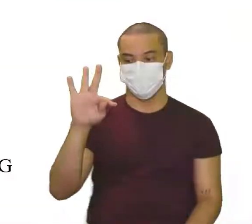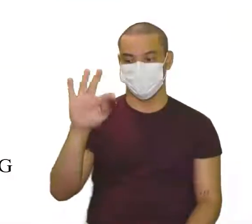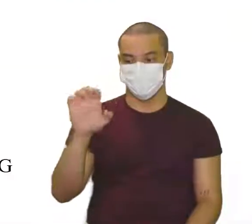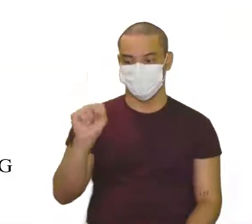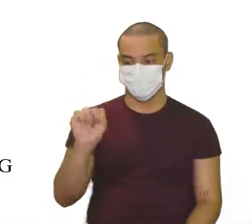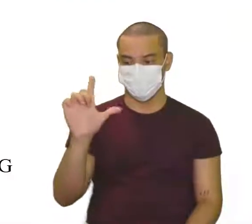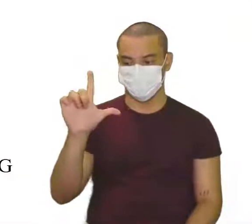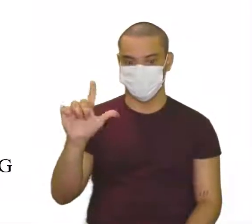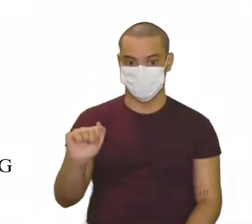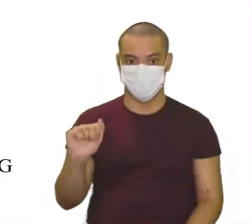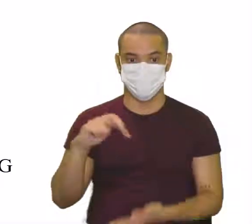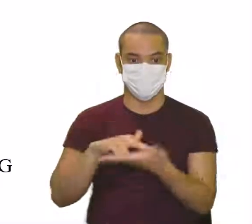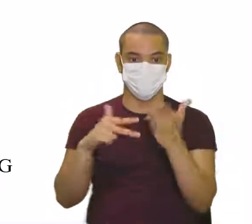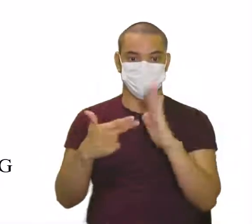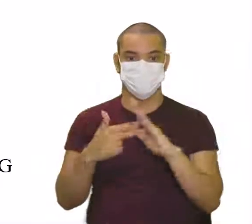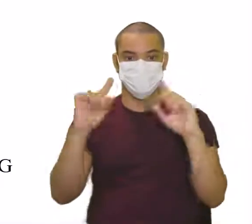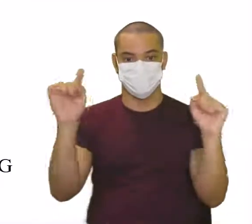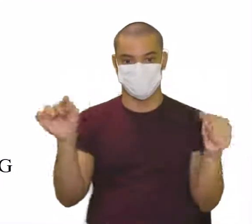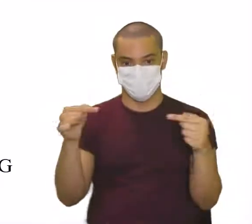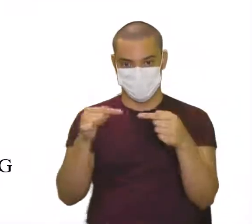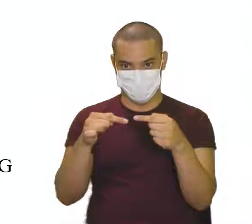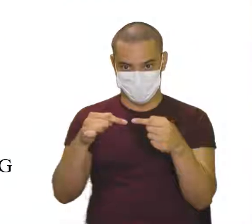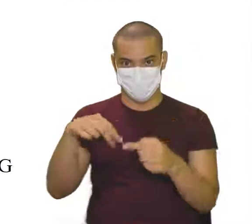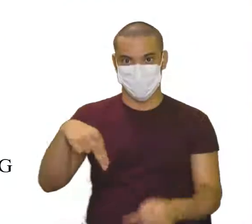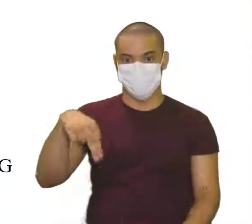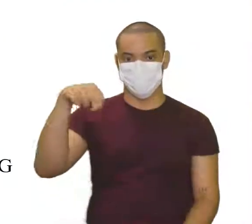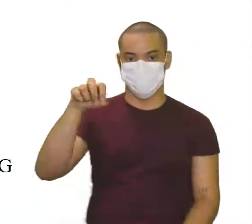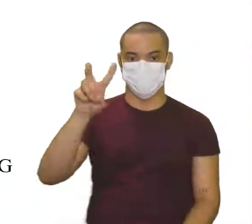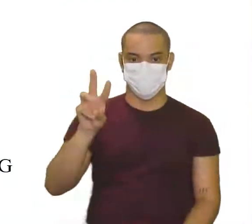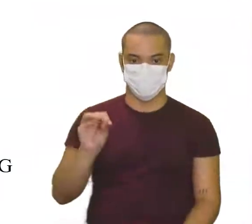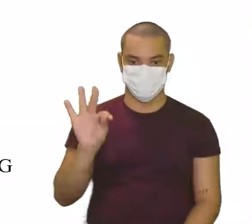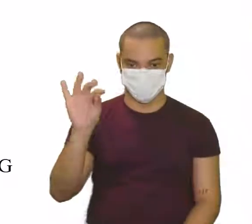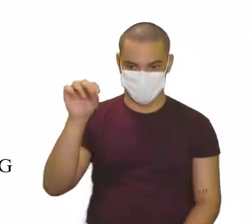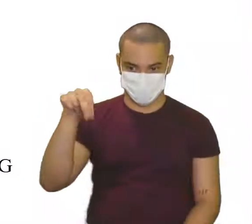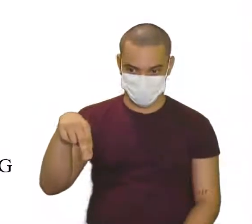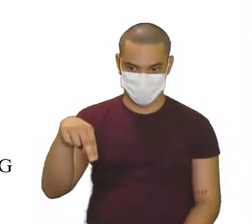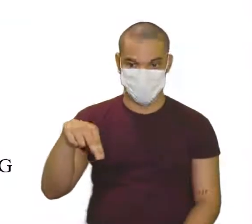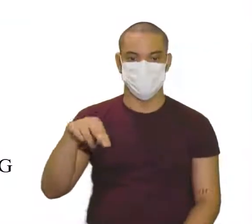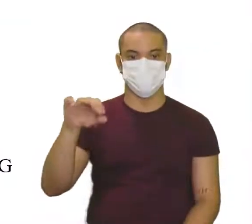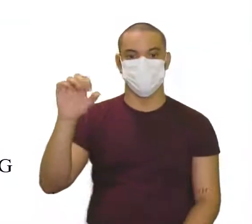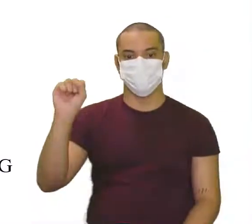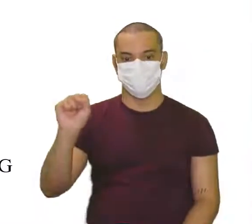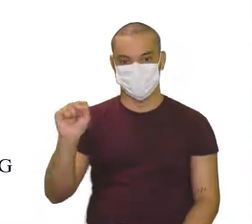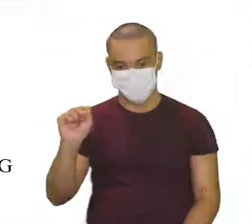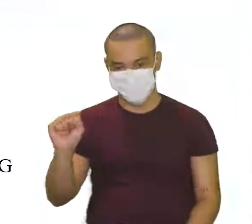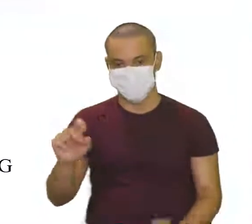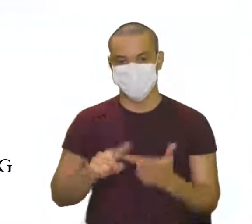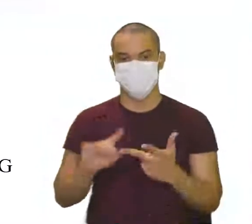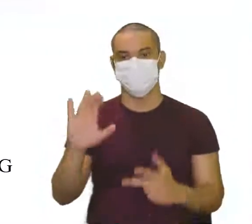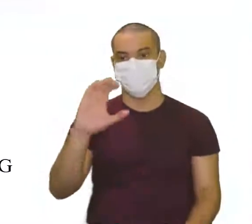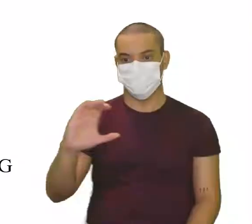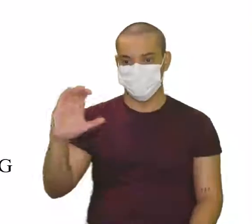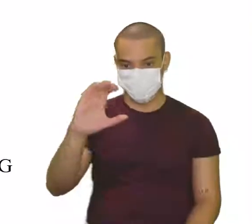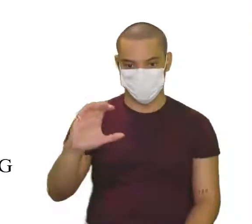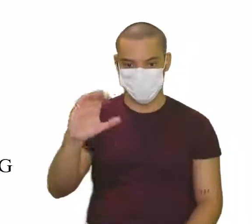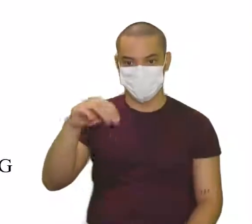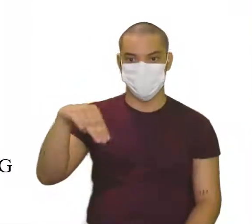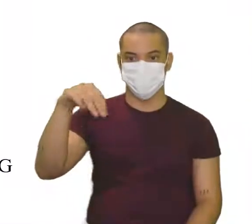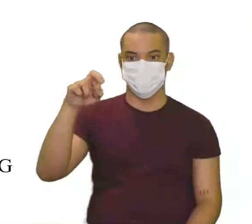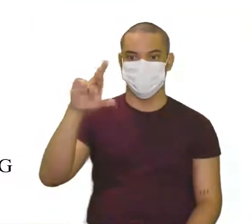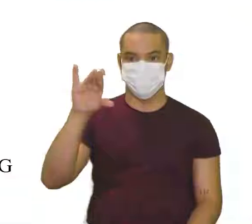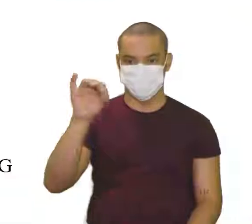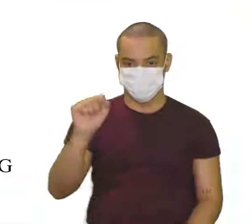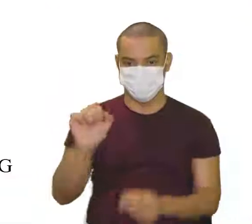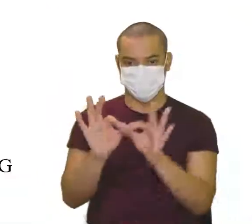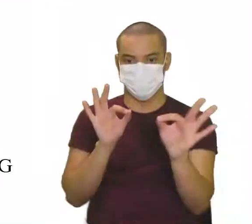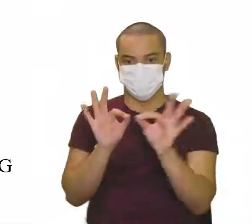ele é a combinação aqui, ó, de Newton, segundos, Coulomb e metros,